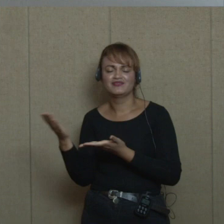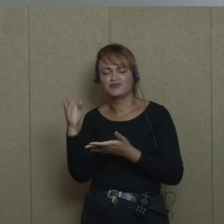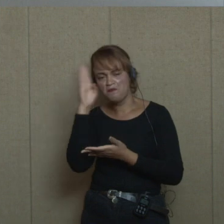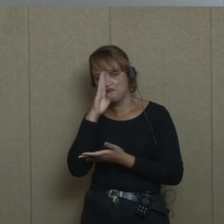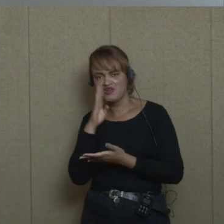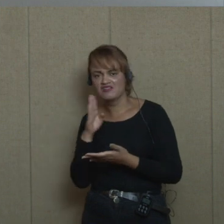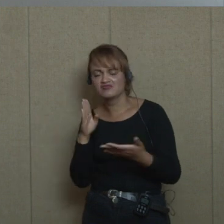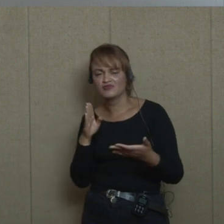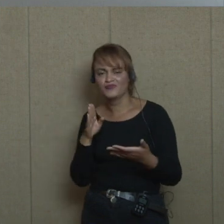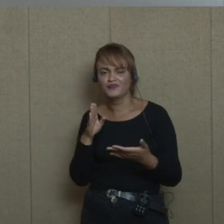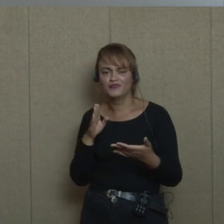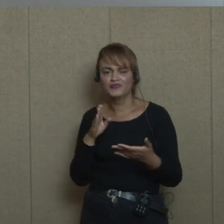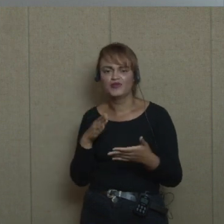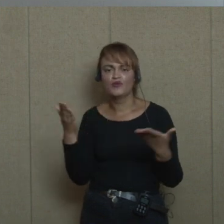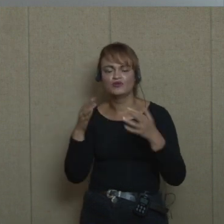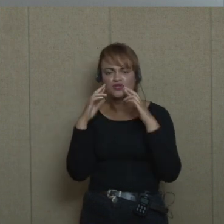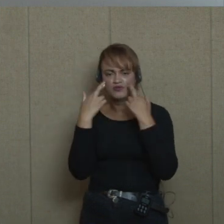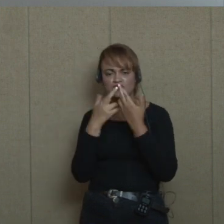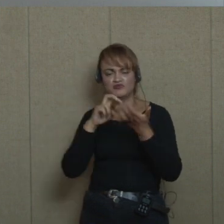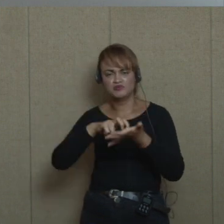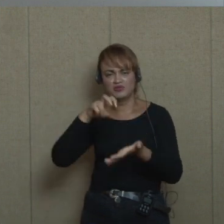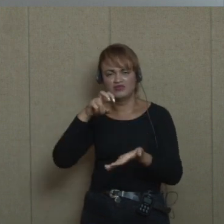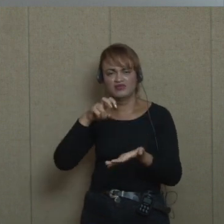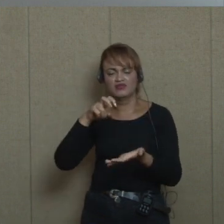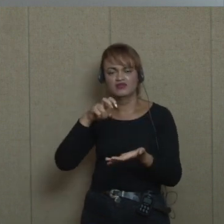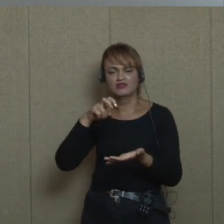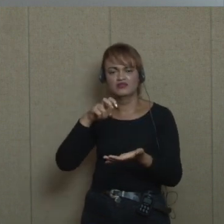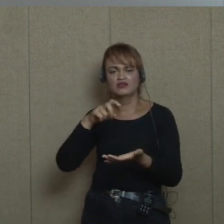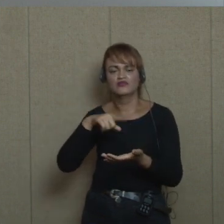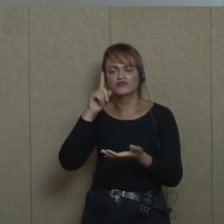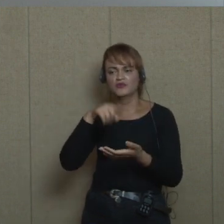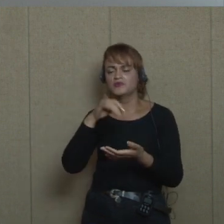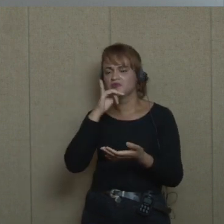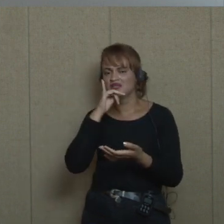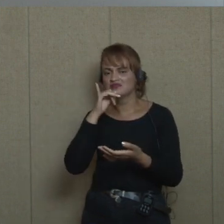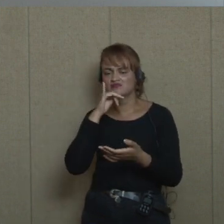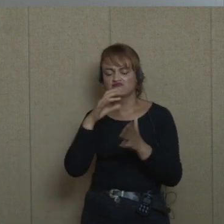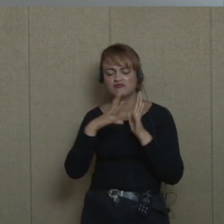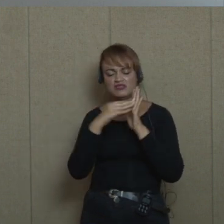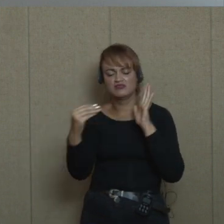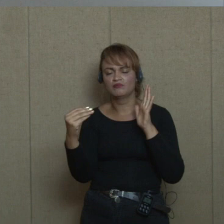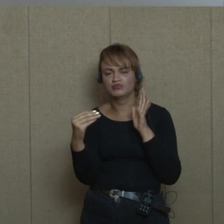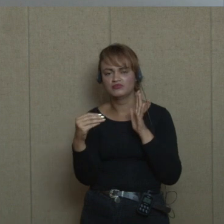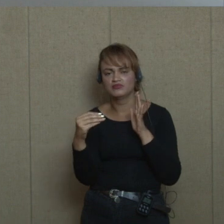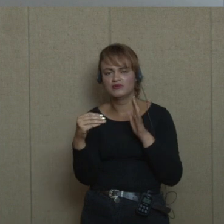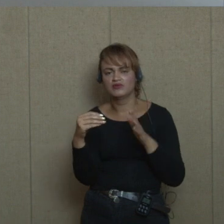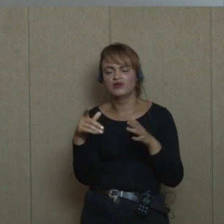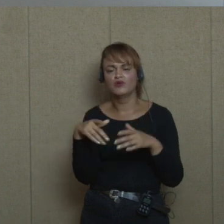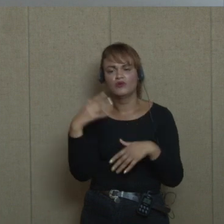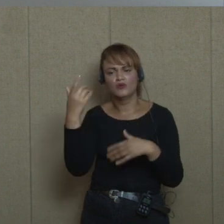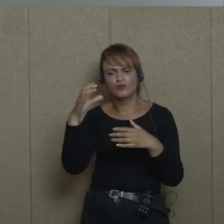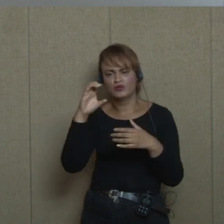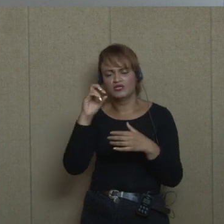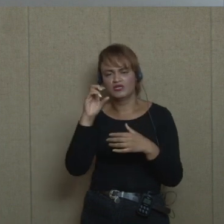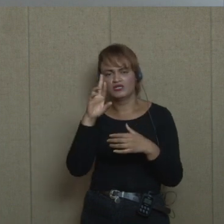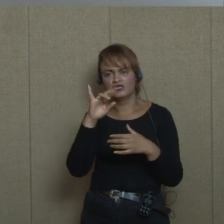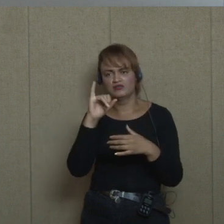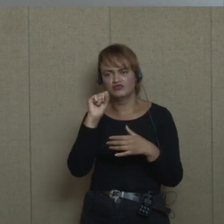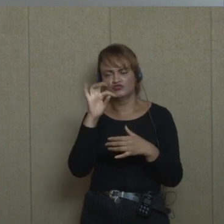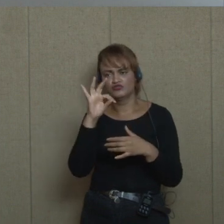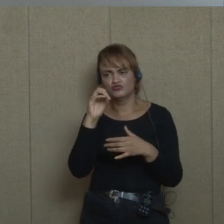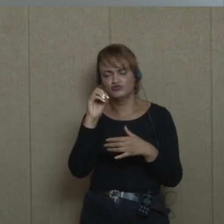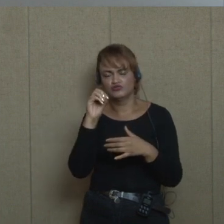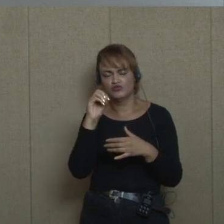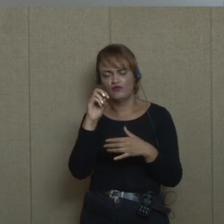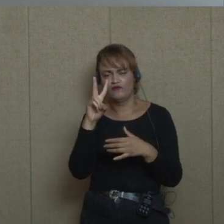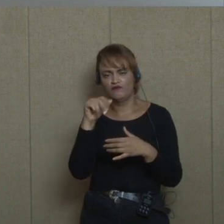que hoje a reunião pela manhã foi um grande exemplo disso. O Jean-Christophe já mencionou, nós temos tantas coisas